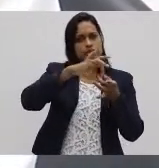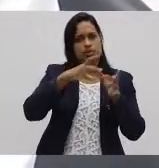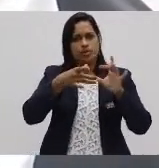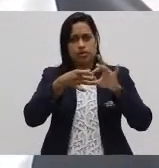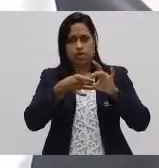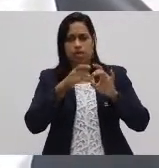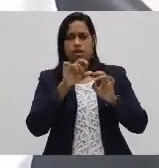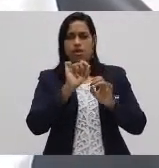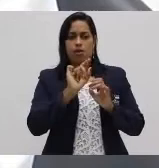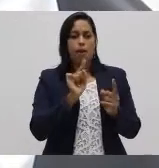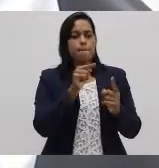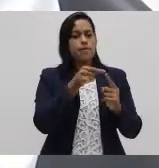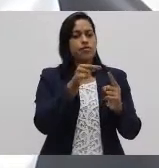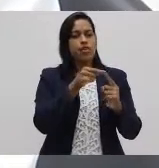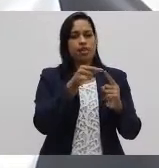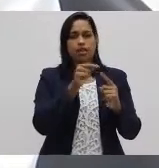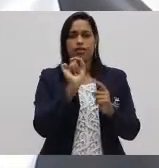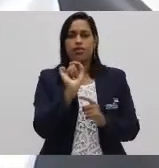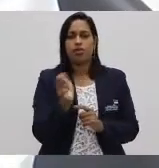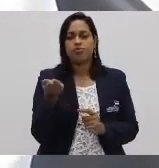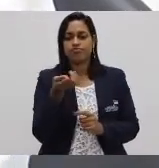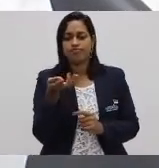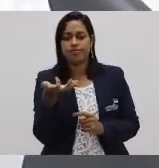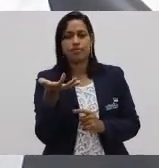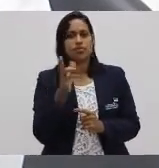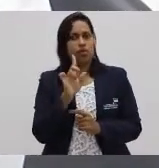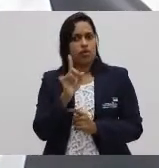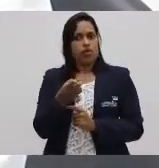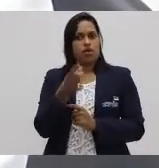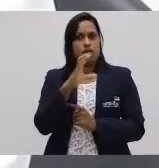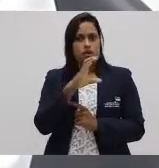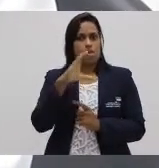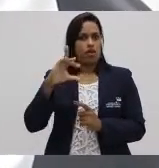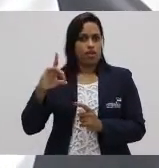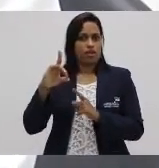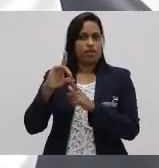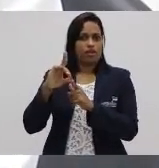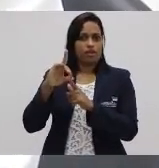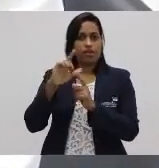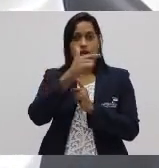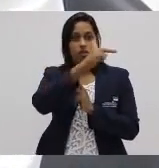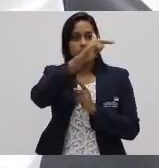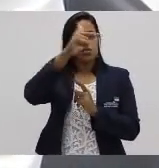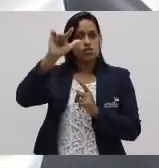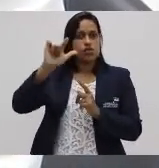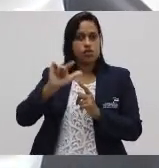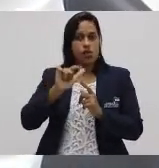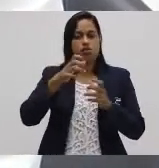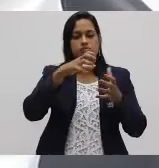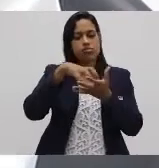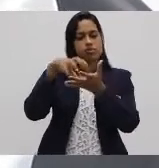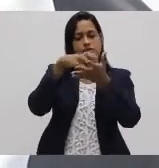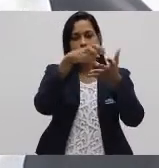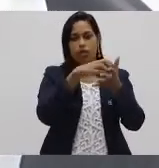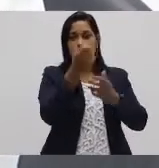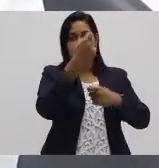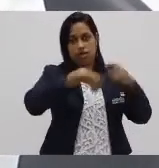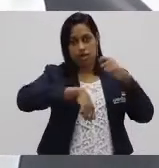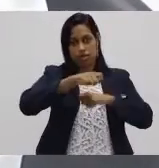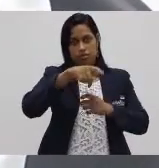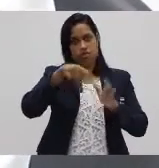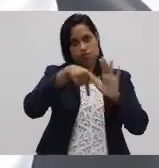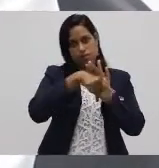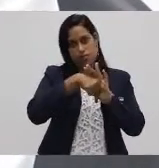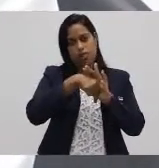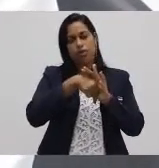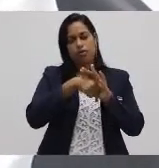objetivam comandar o processo produtivo e coordená-lo com os demais setores administrativos da empresa. Normalmente ele